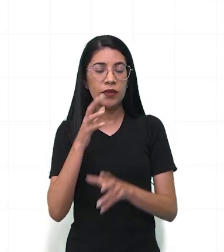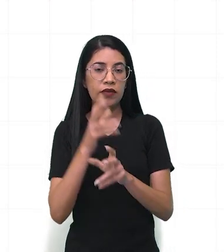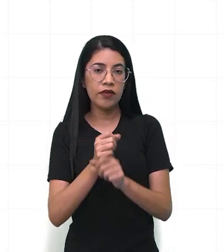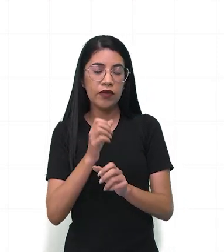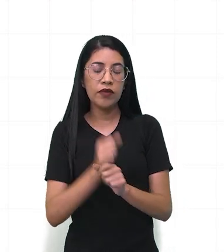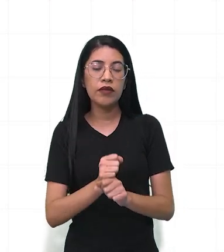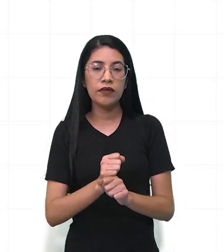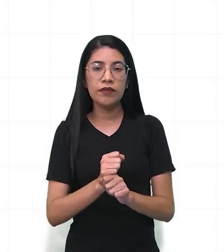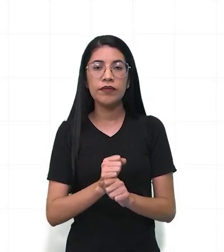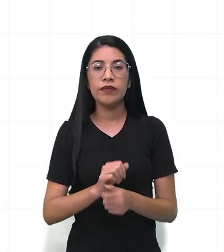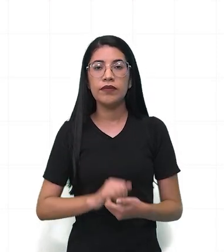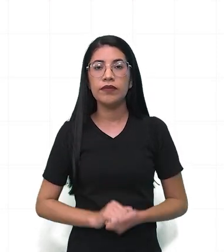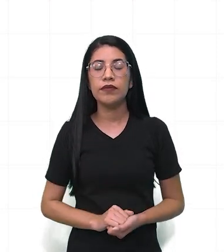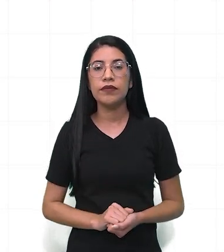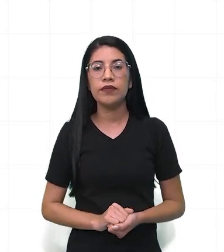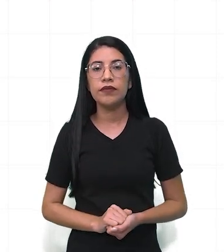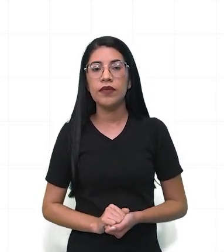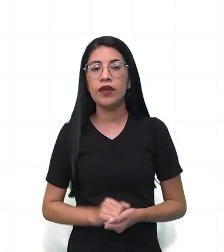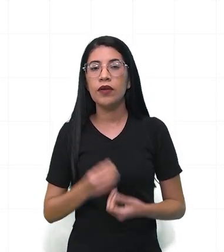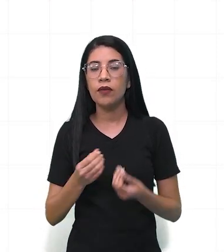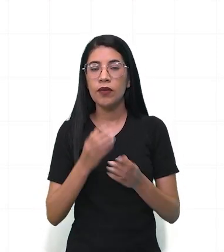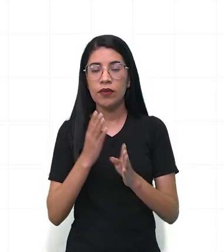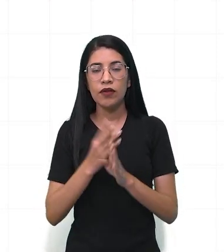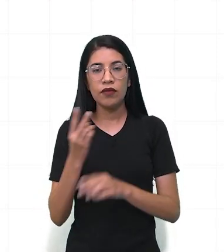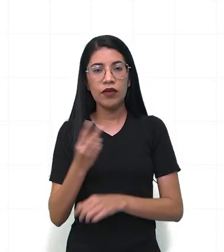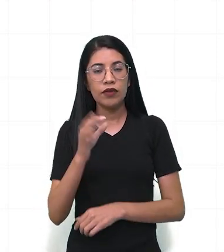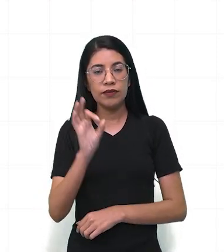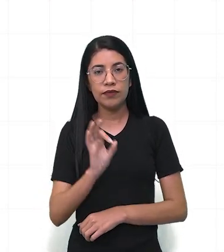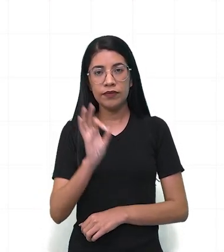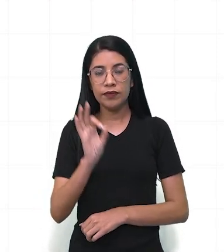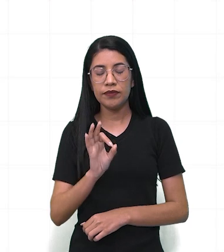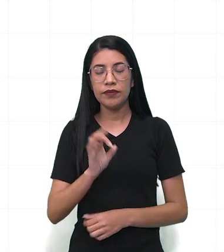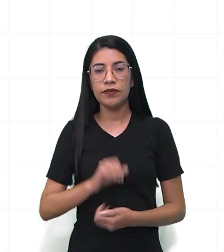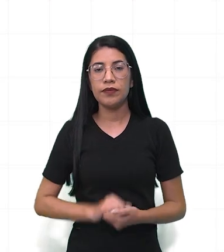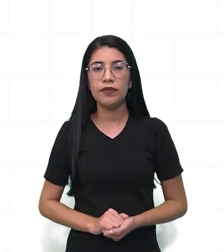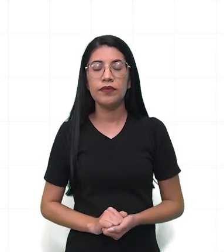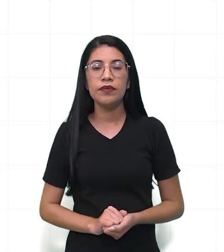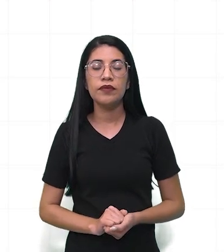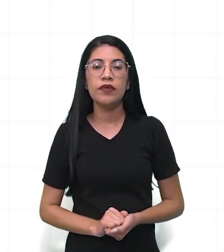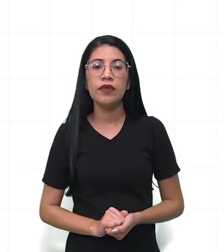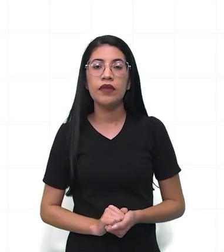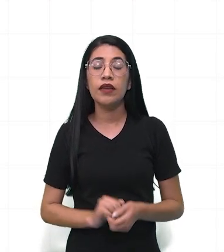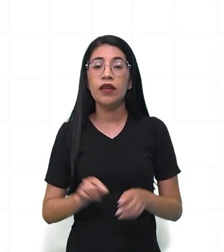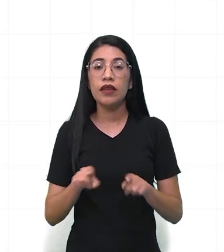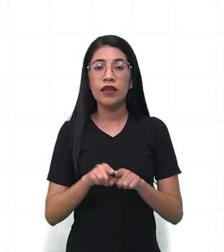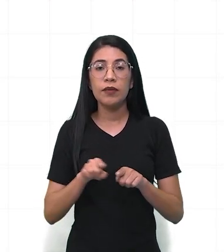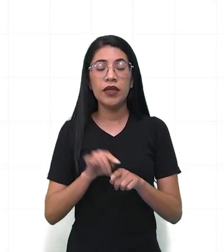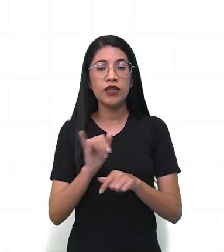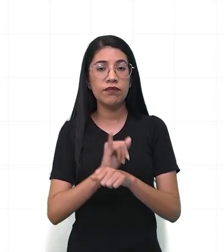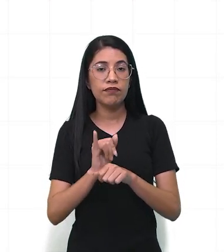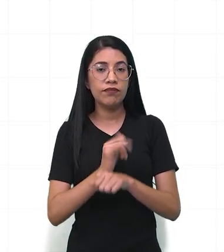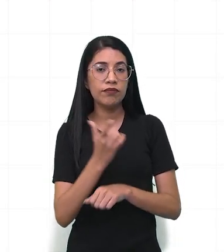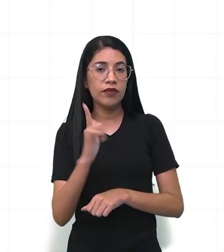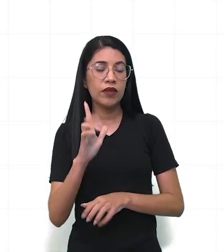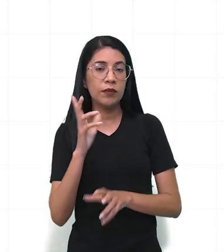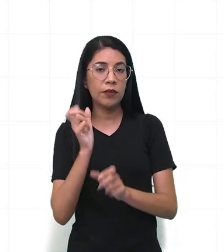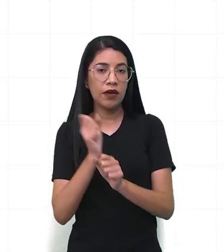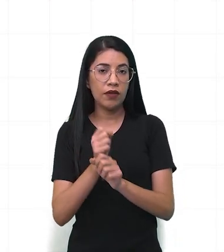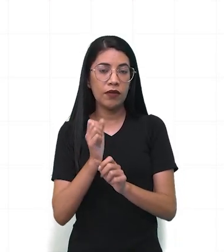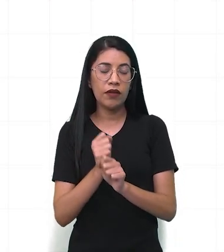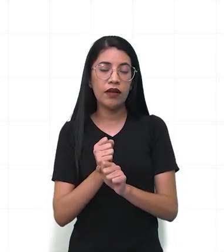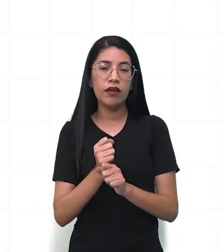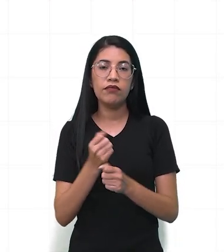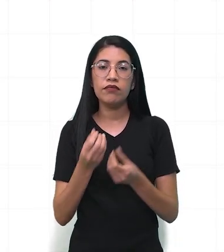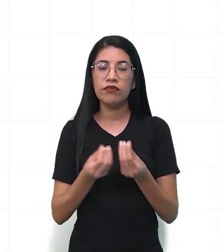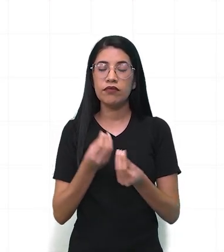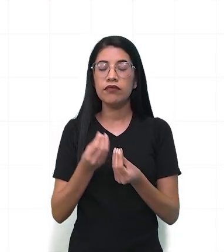porcentagem de um determinado valor, tá? E uma outra forma também de você encontrar a porcentagem, quando